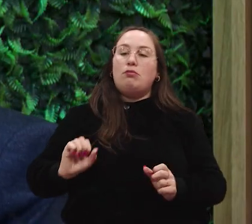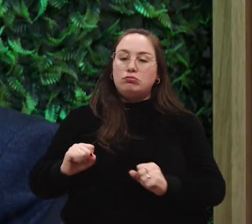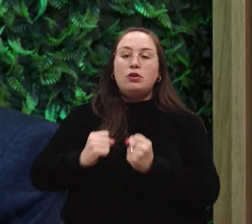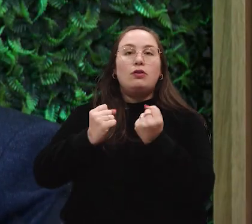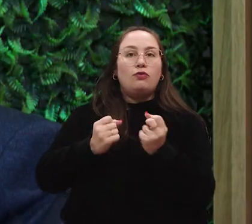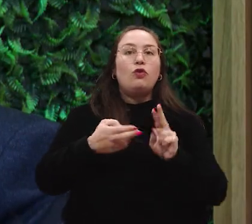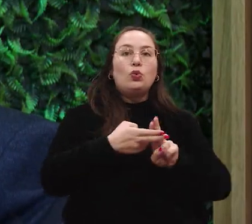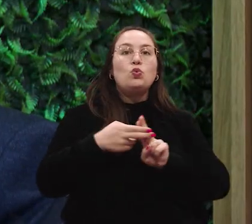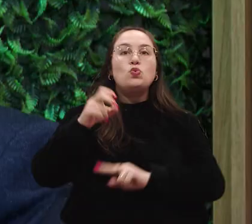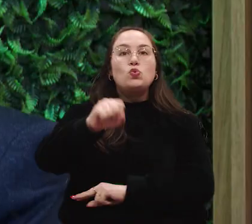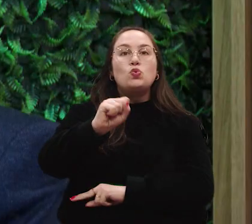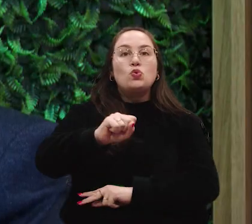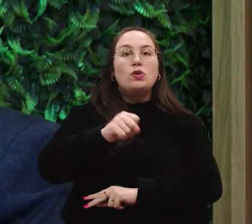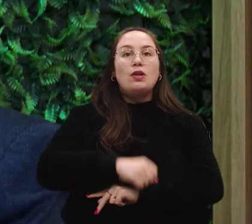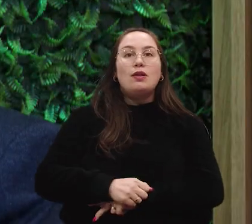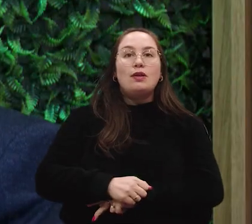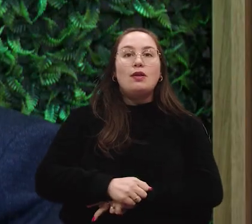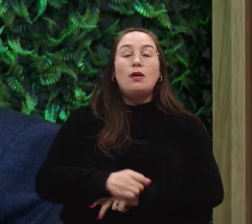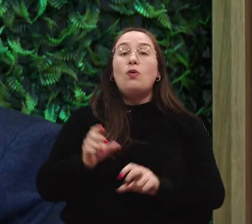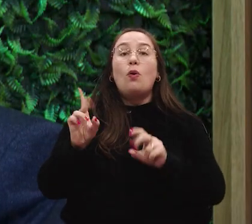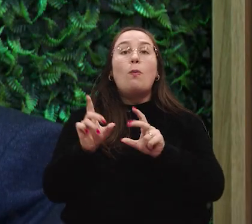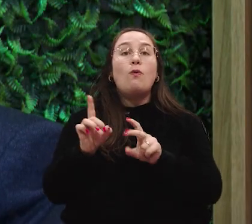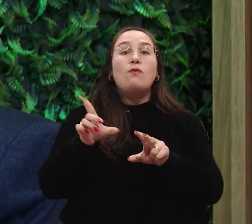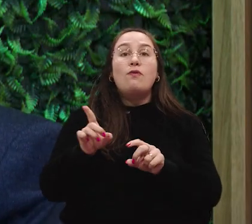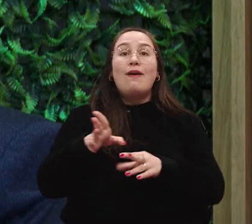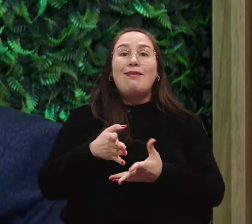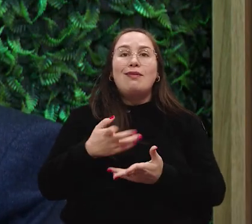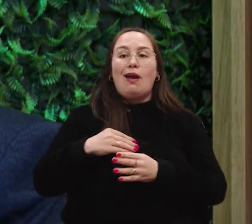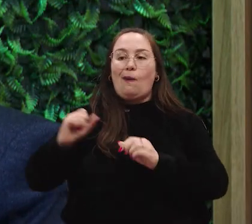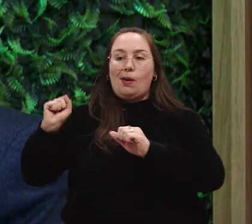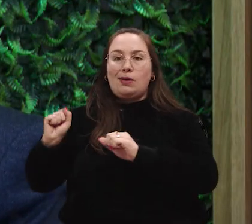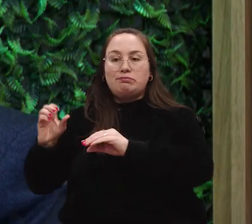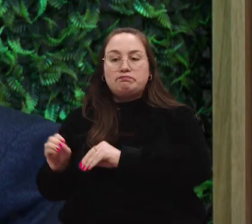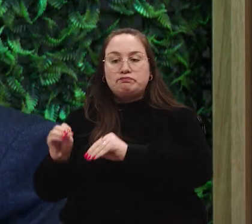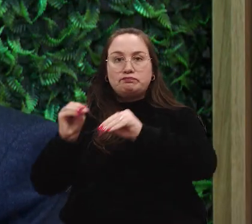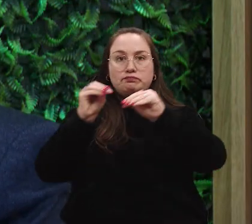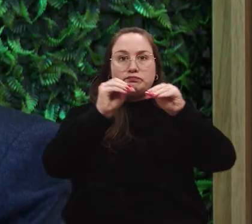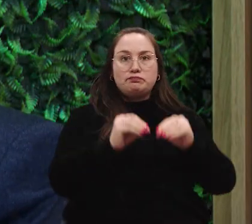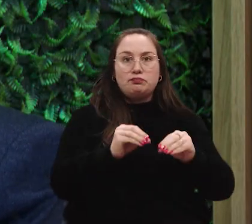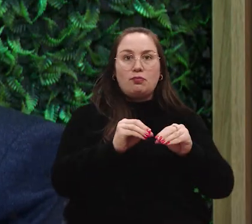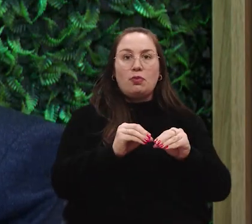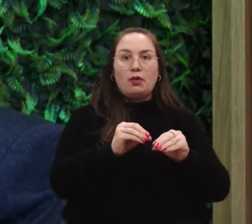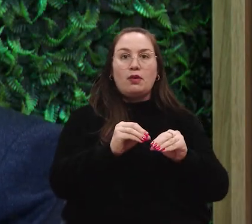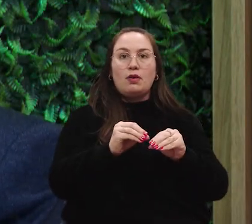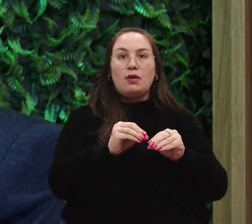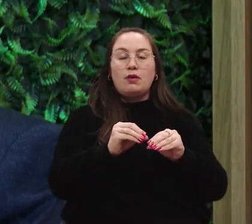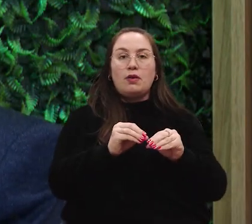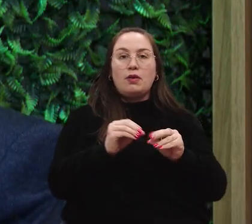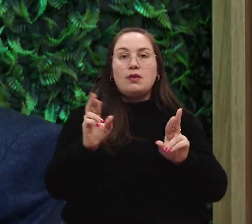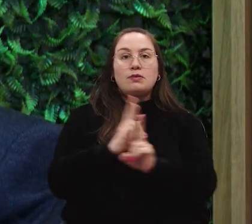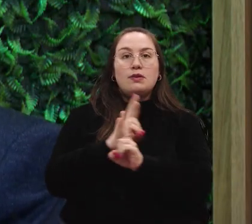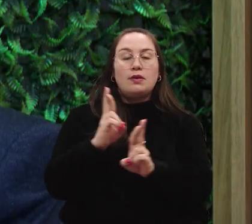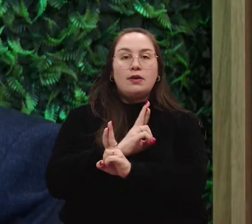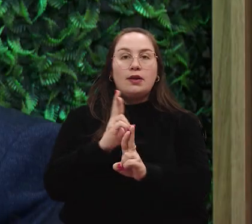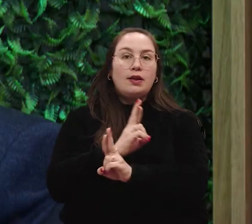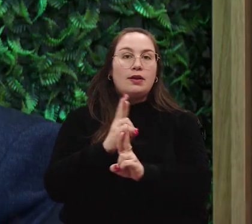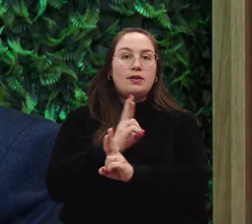o SUS. E os planos de saúde não é uma maravilha como vendem. E essa migração agora, por questão da